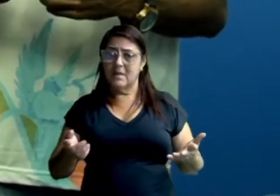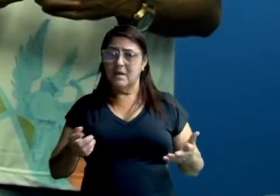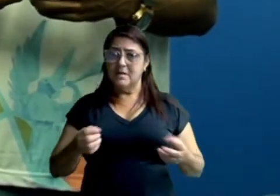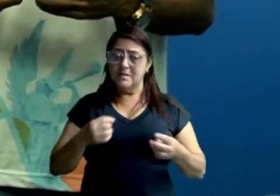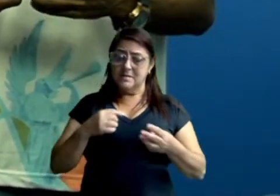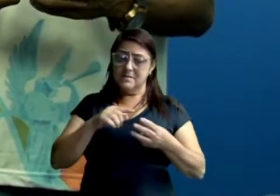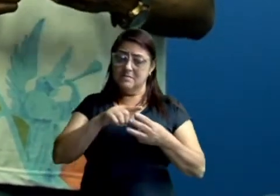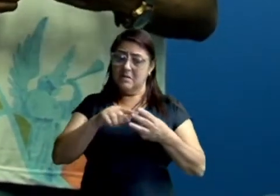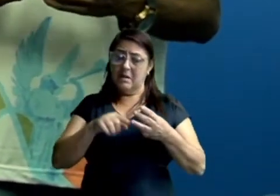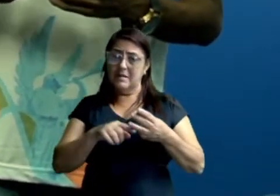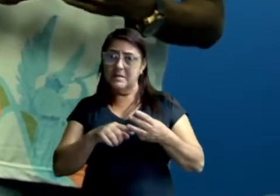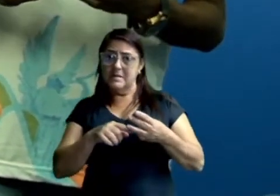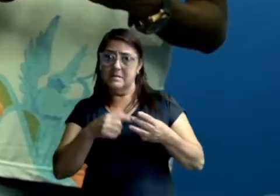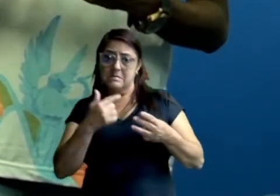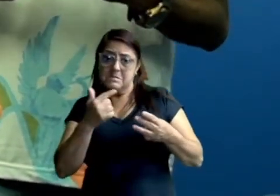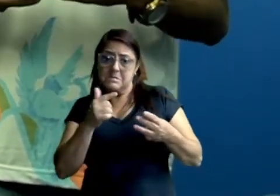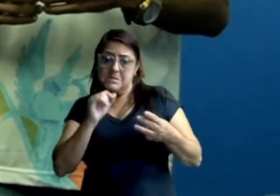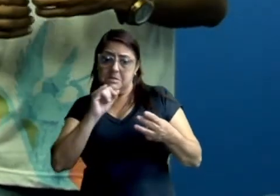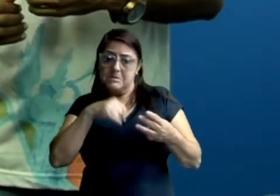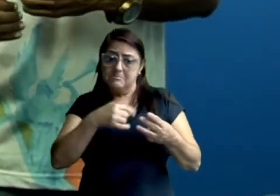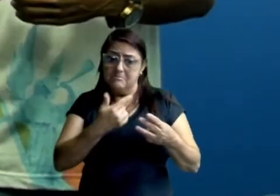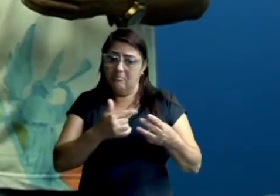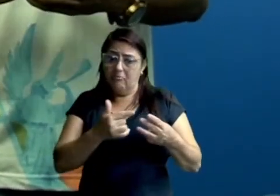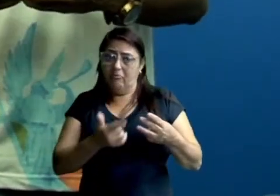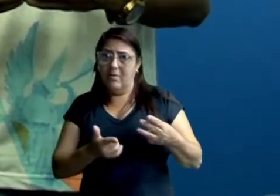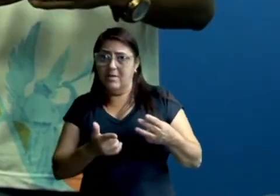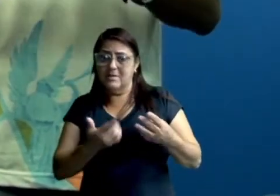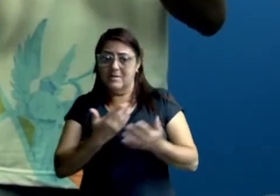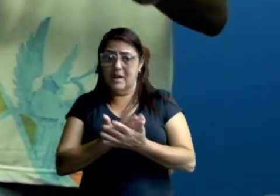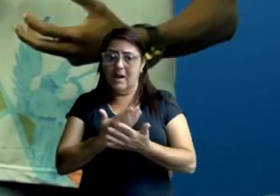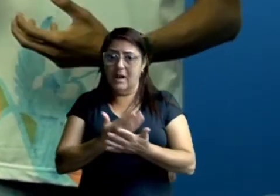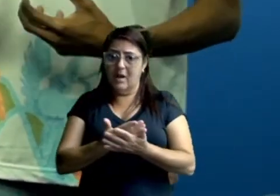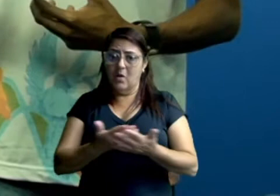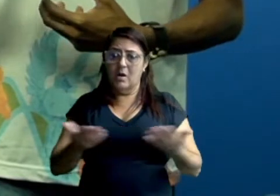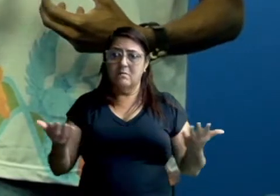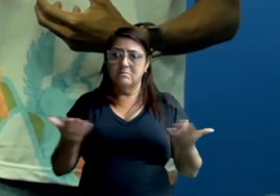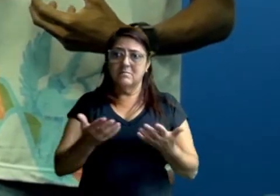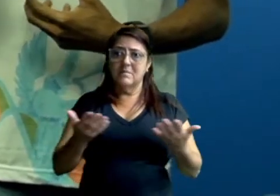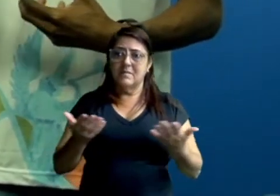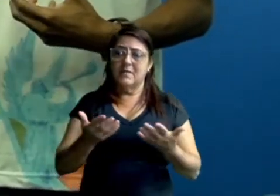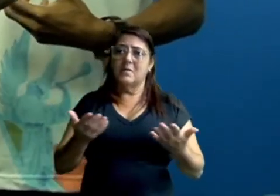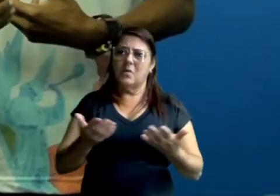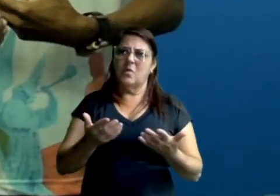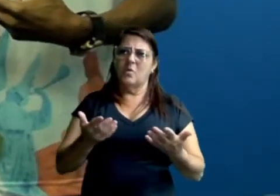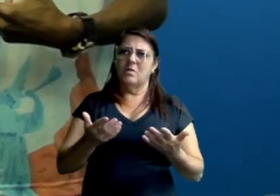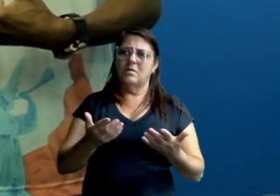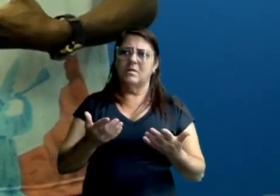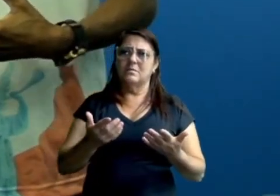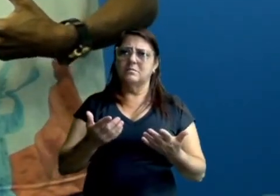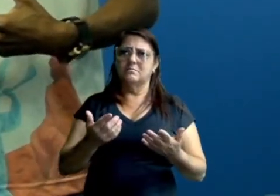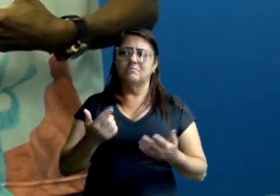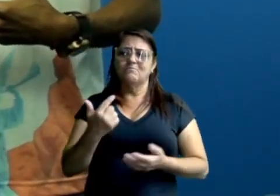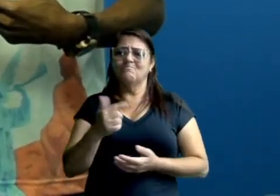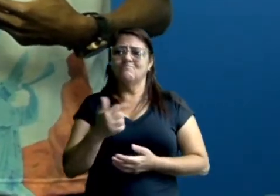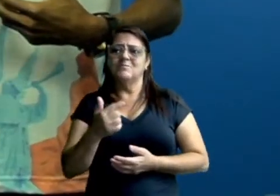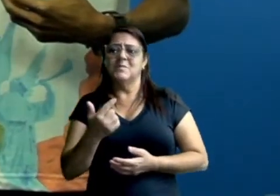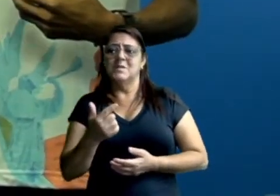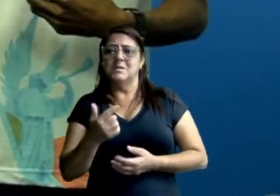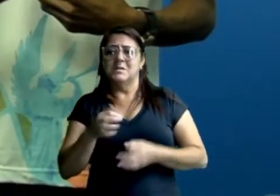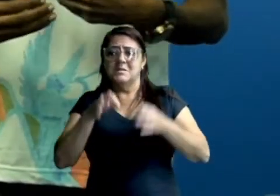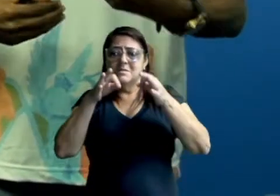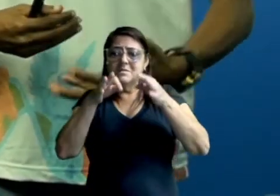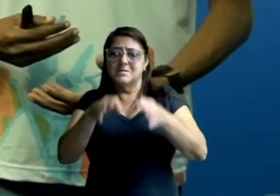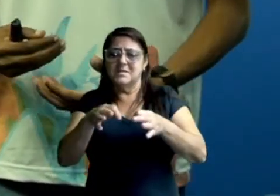3 leis, né, nesse momento aqui, dessa aula aqui agora, vocês não teria